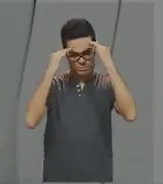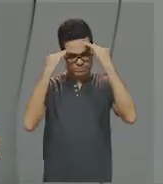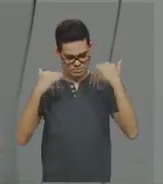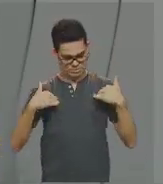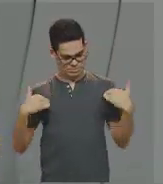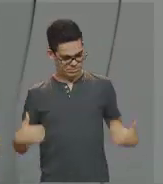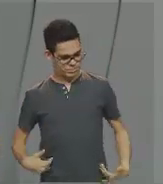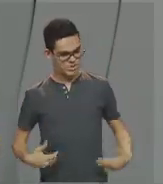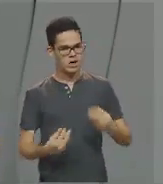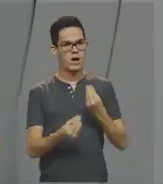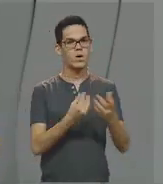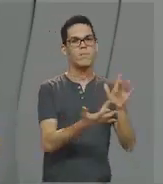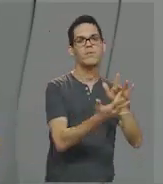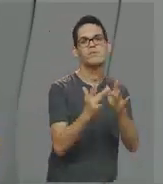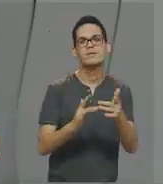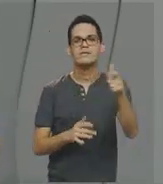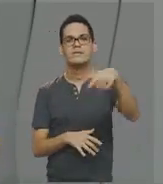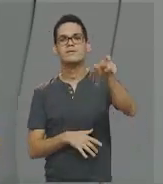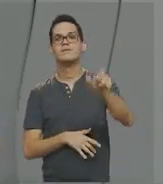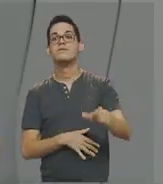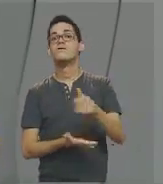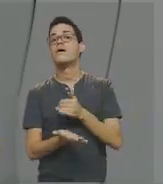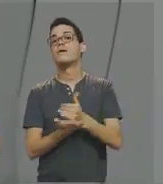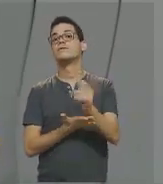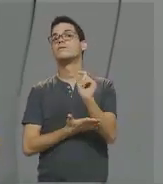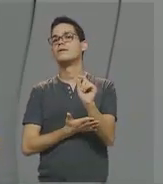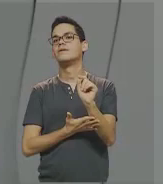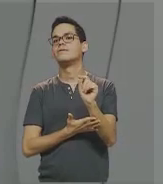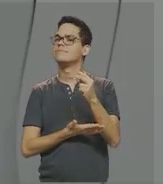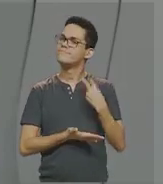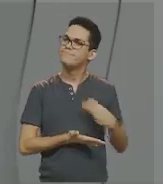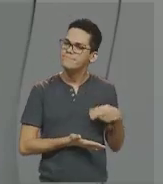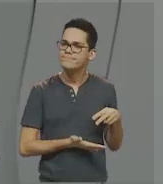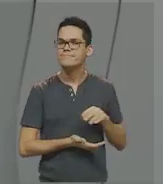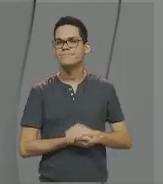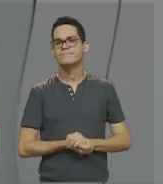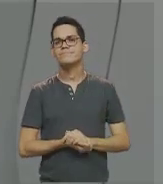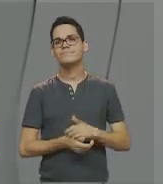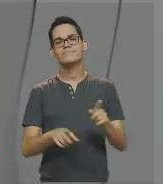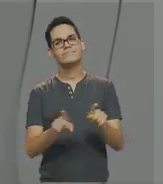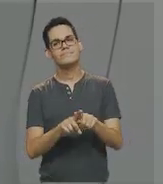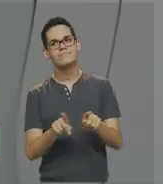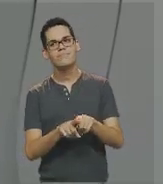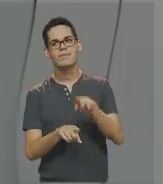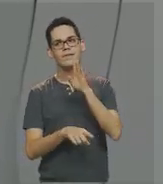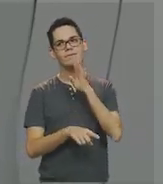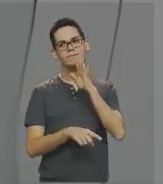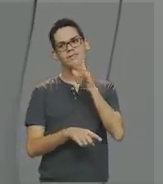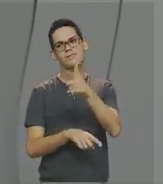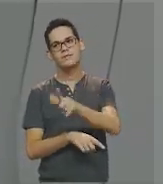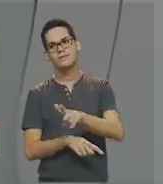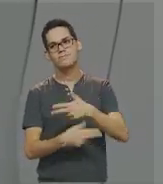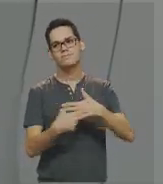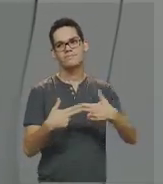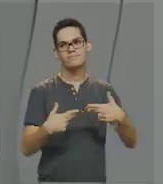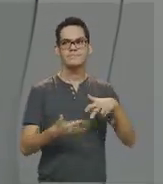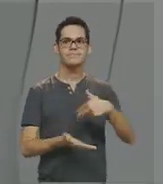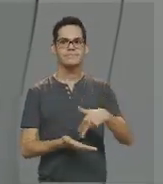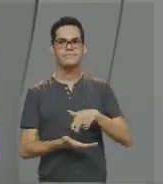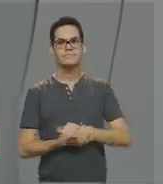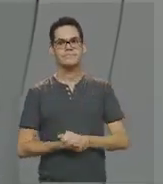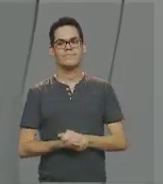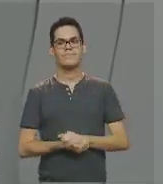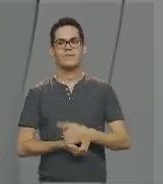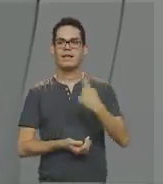outro, a partir do estudo da dança. Além dos conhecimentos específicos de dança, né? Eu